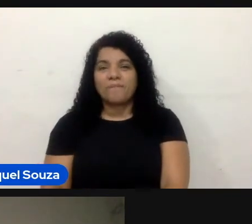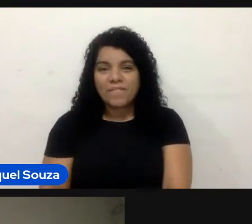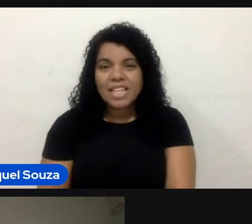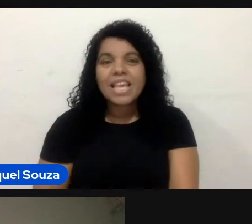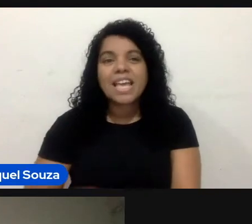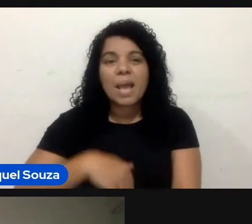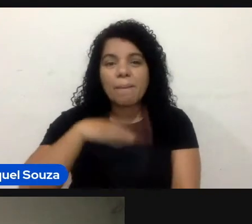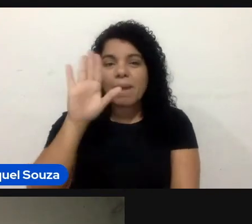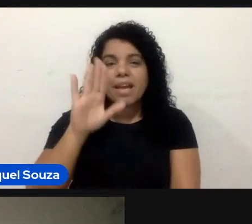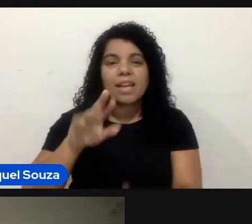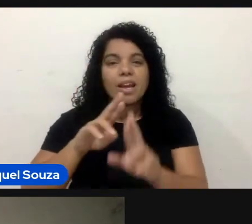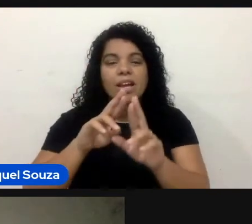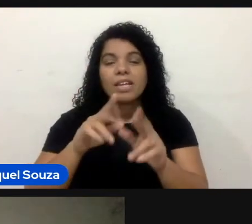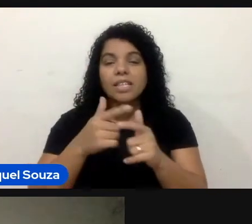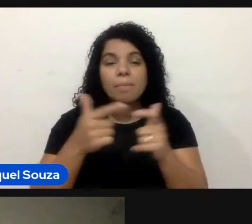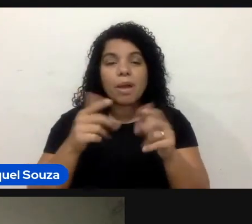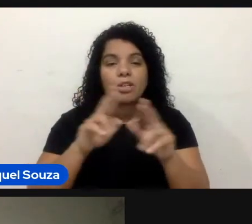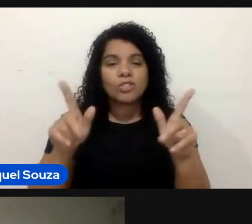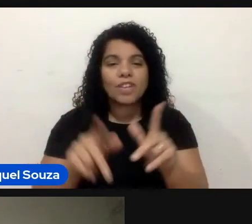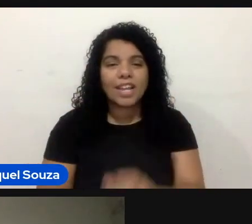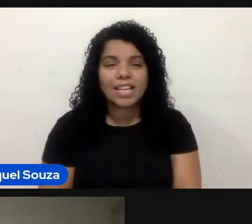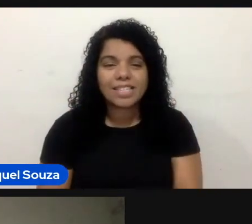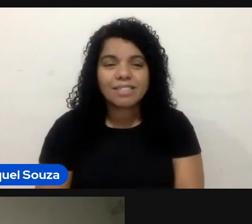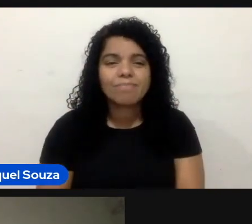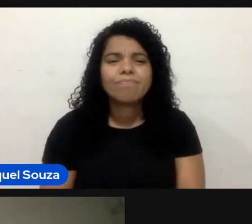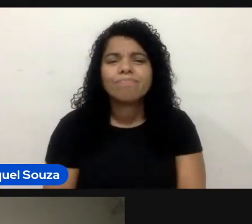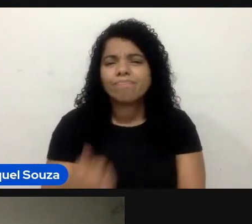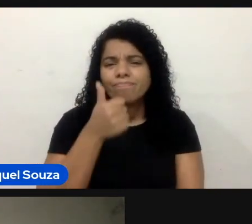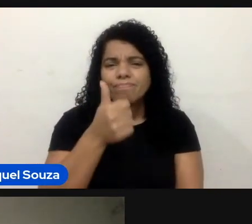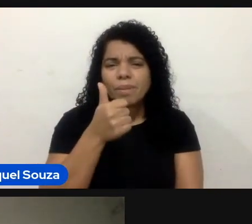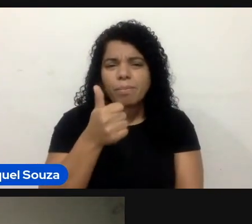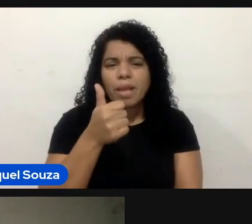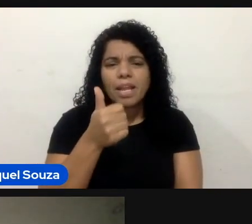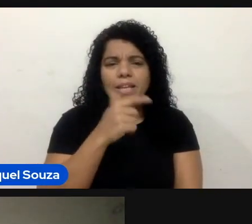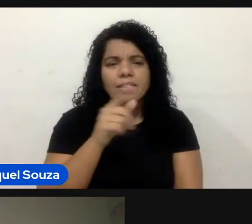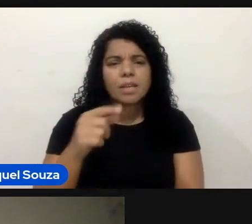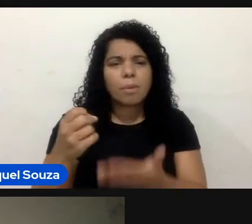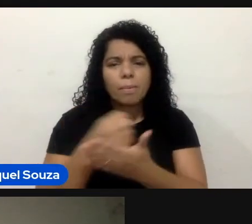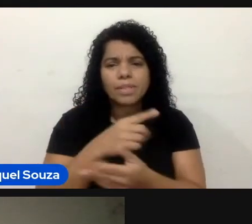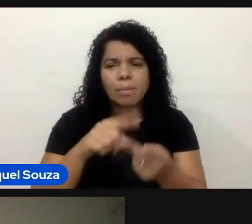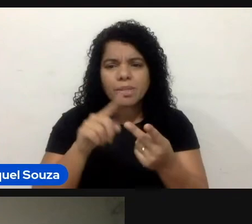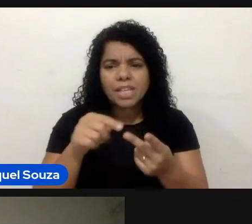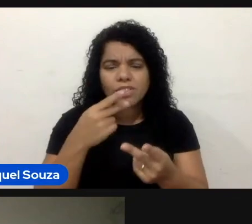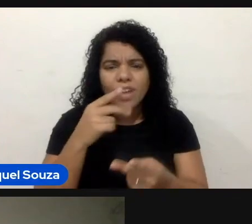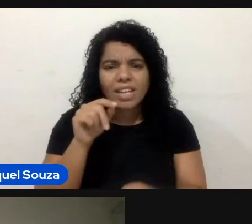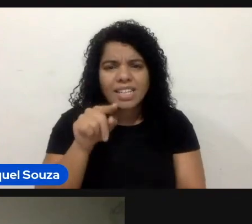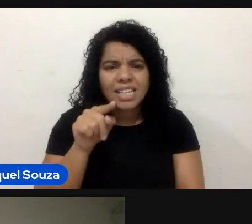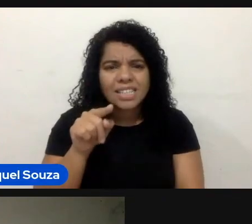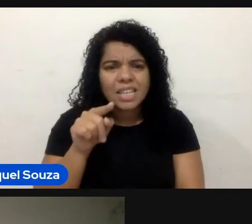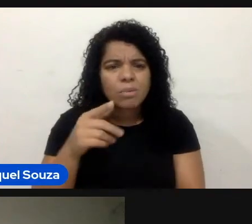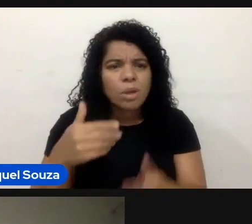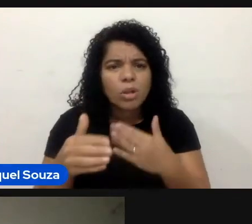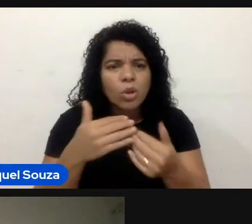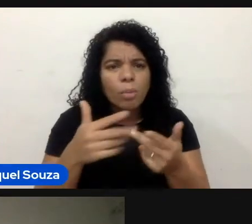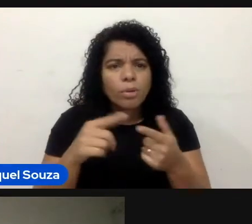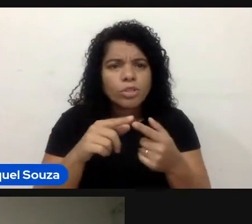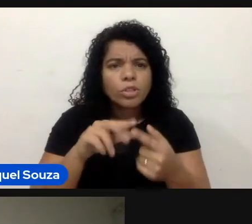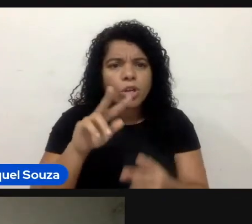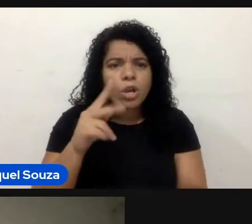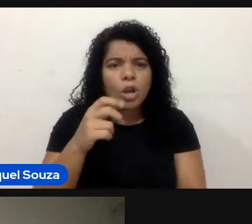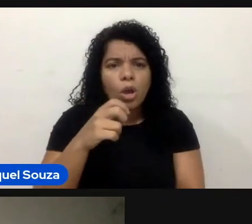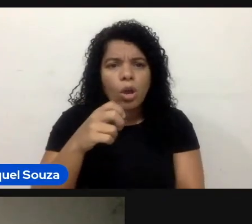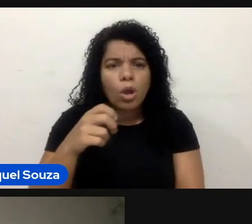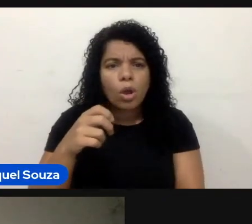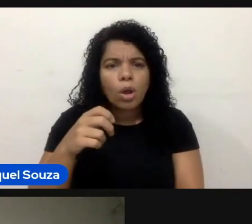diferença. Beleza. Acabaram de me mandar uma mensagem aqui falando que por algum motivo a Hopin cortou o evento ao